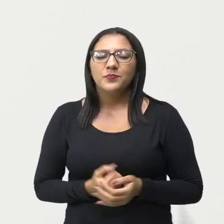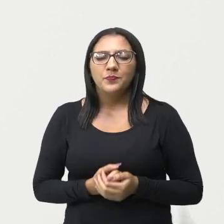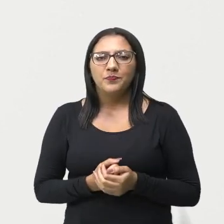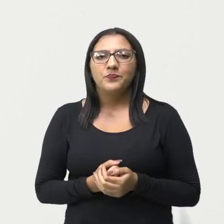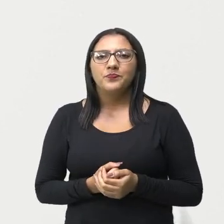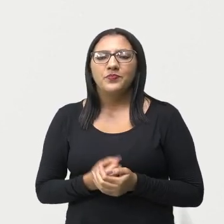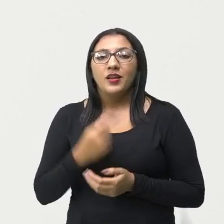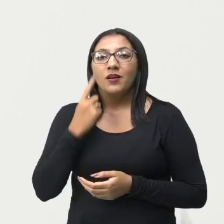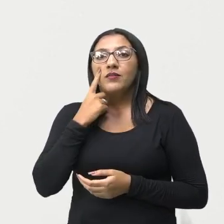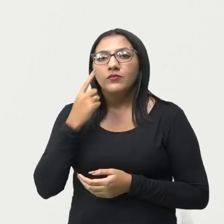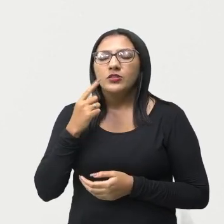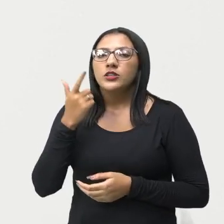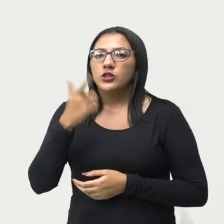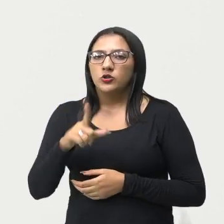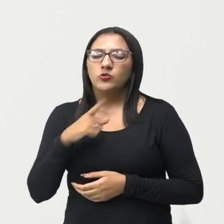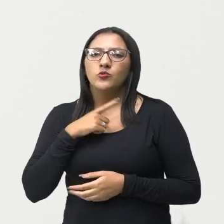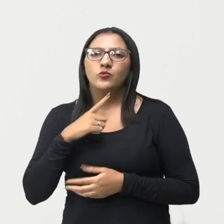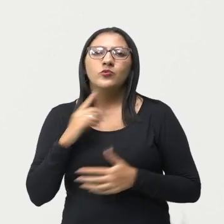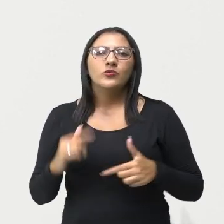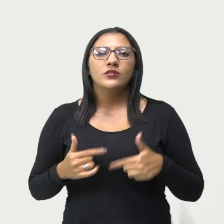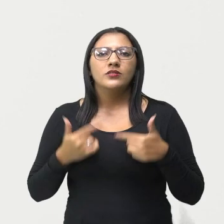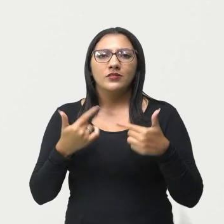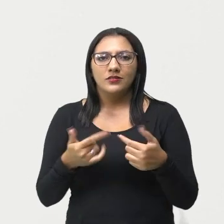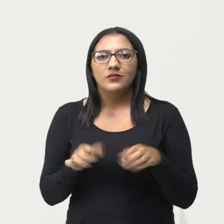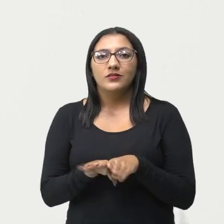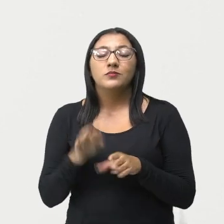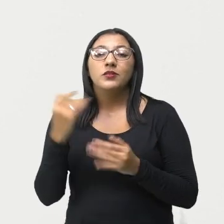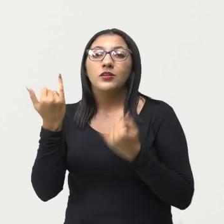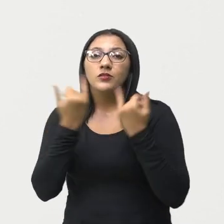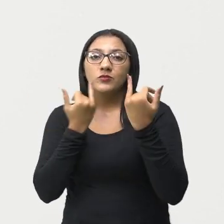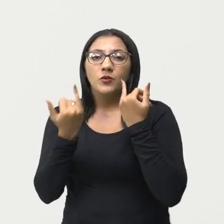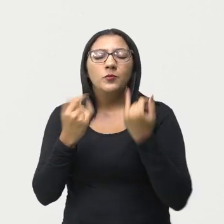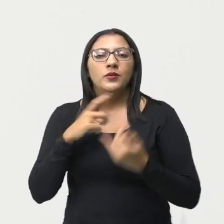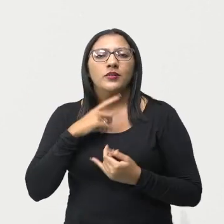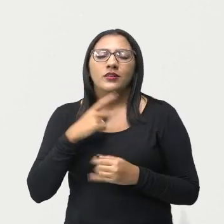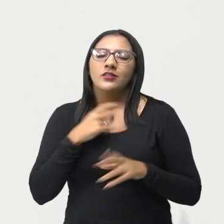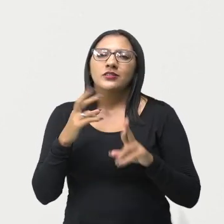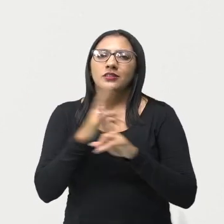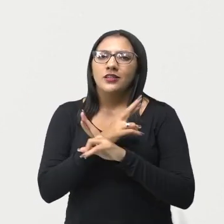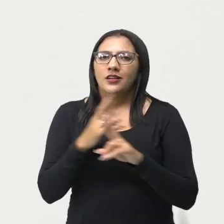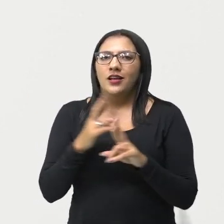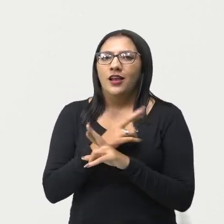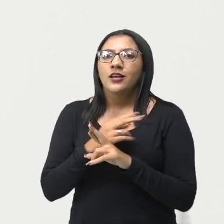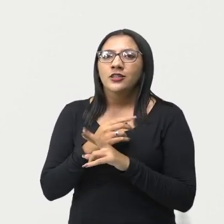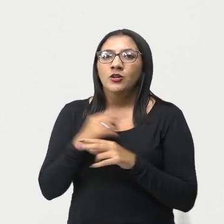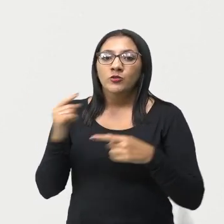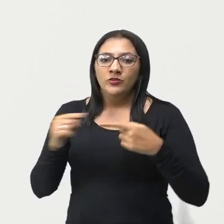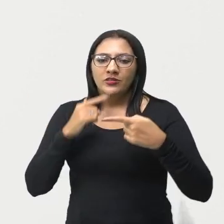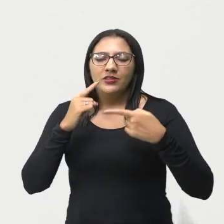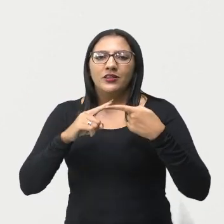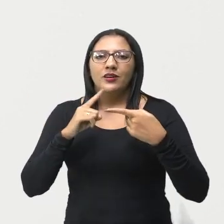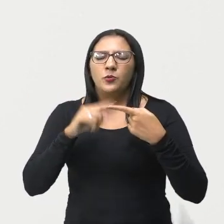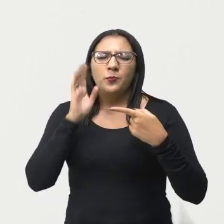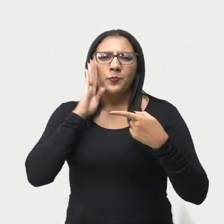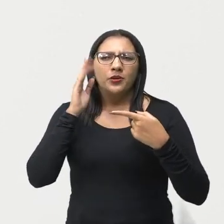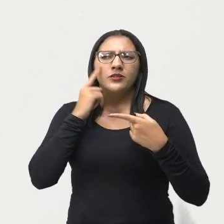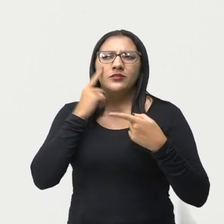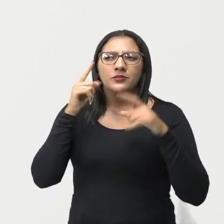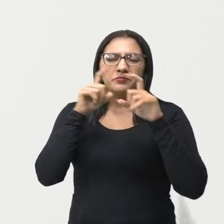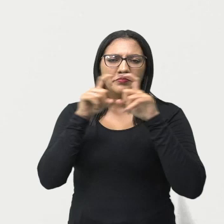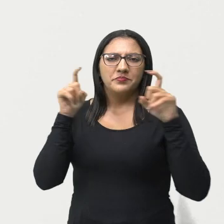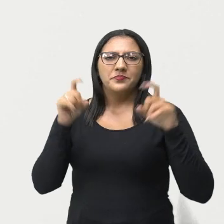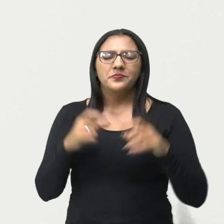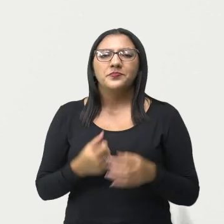vez, a gente tem uma ação, certo? Uma informação que se relaciona com essa informação